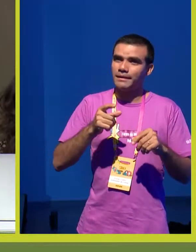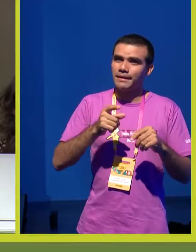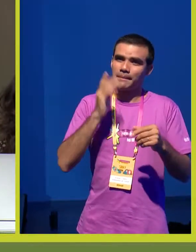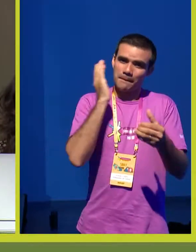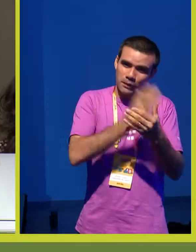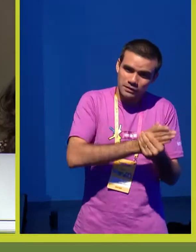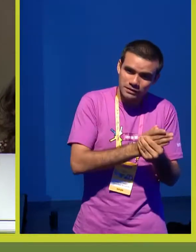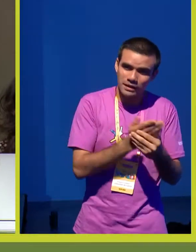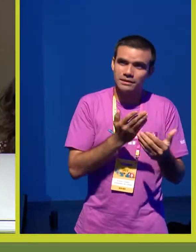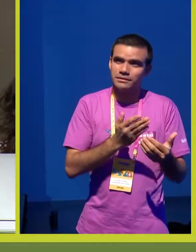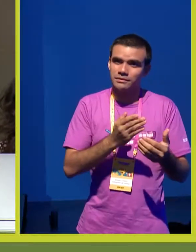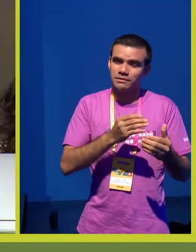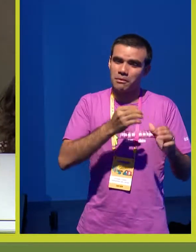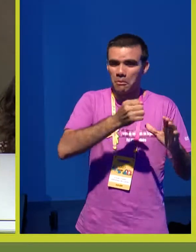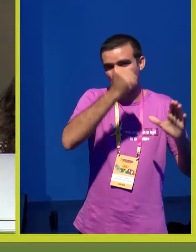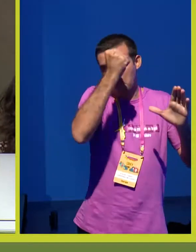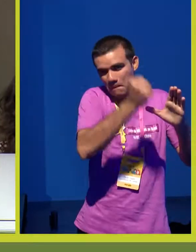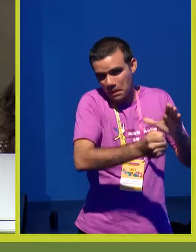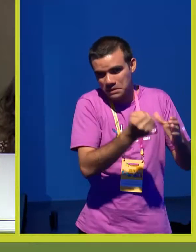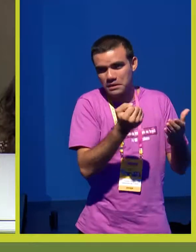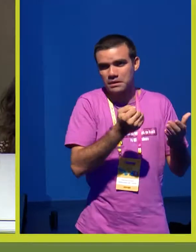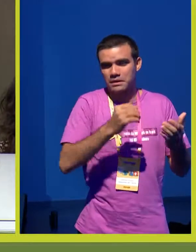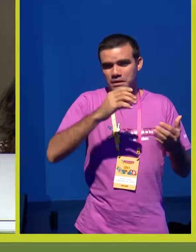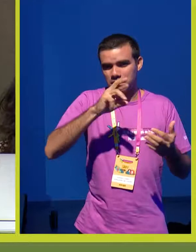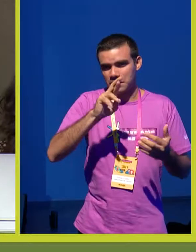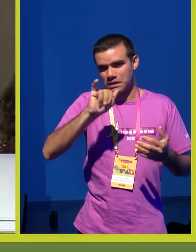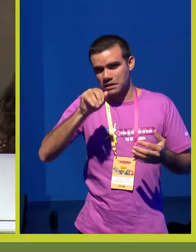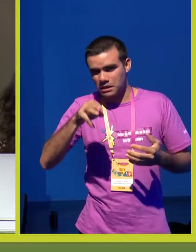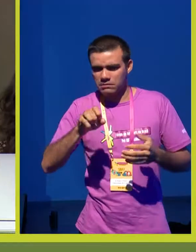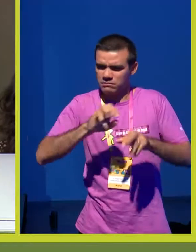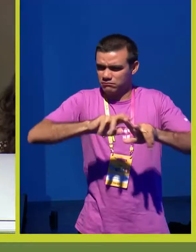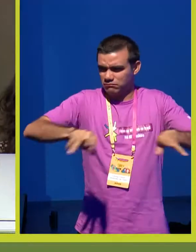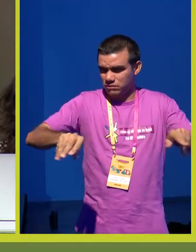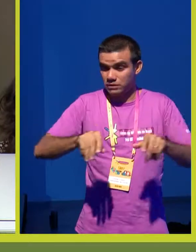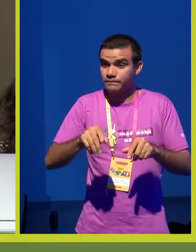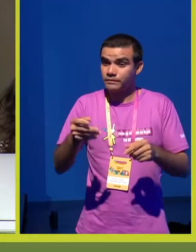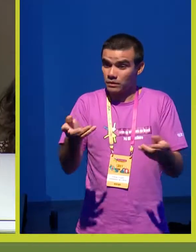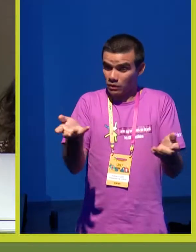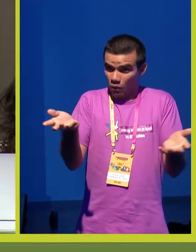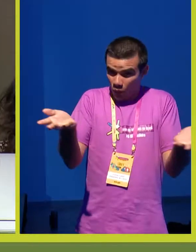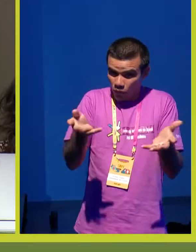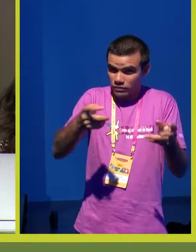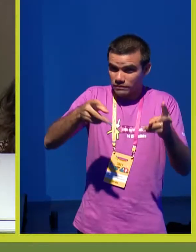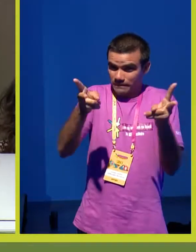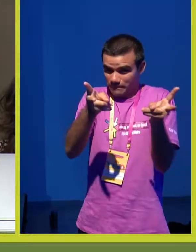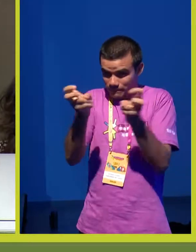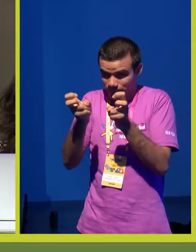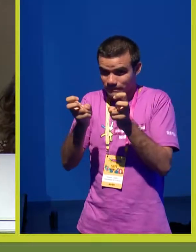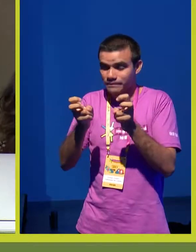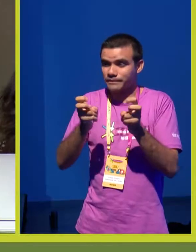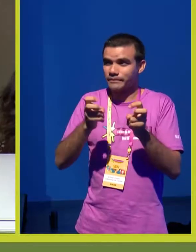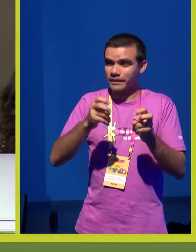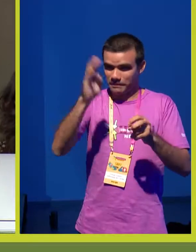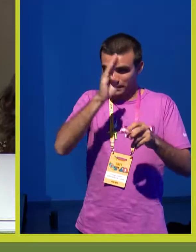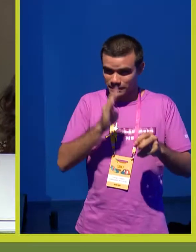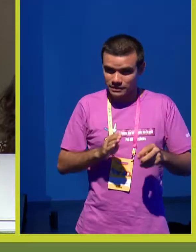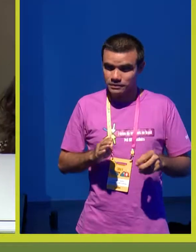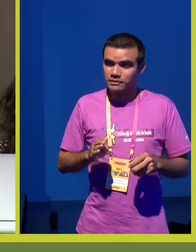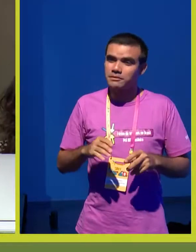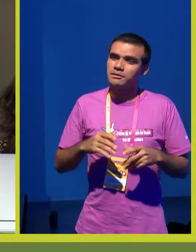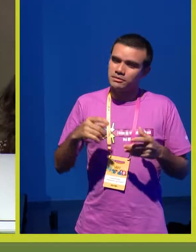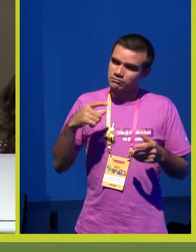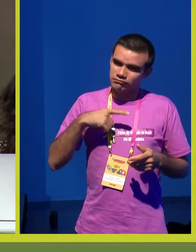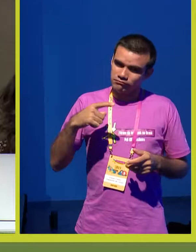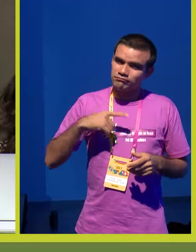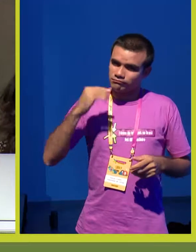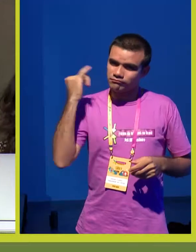e atividade criminal. Uma das coisas que a gente vem observando no Brasil é que, apesar dessa